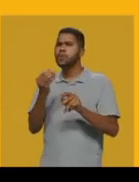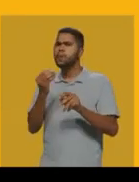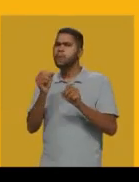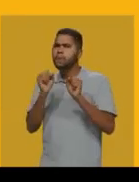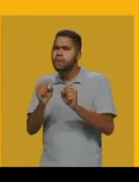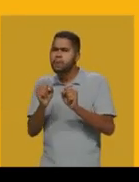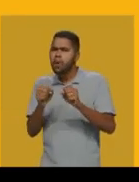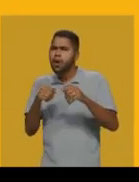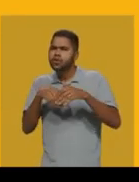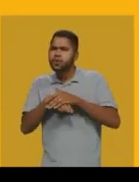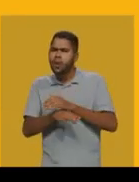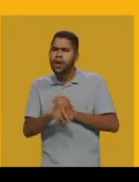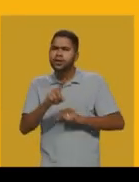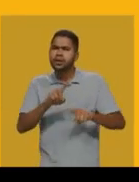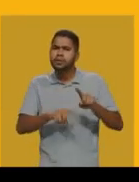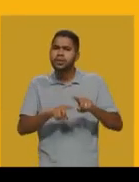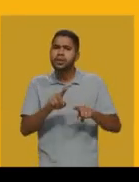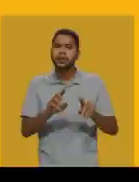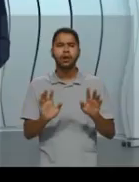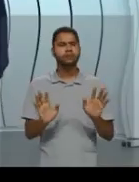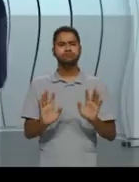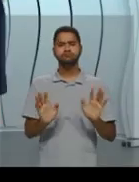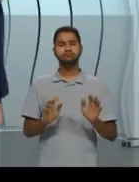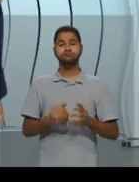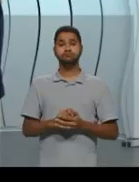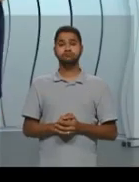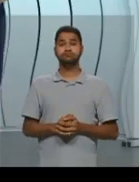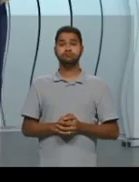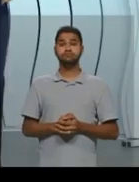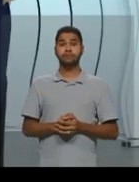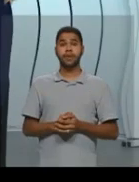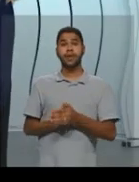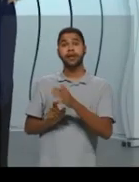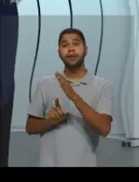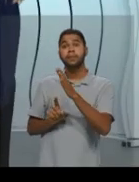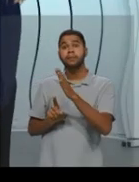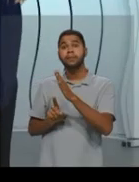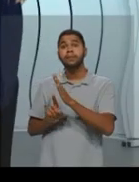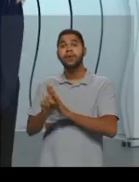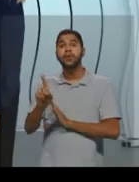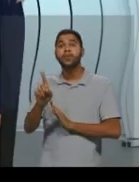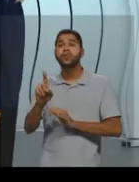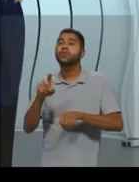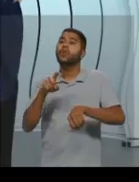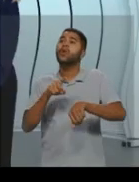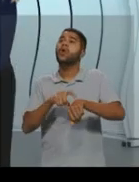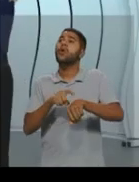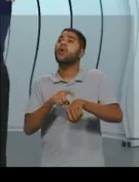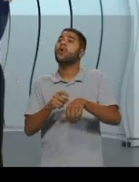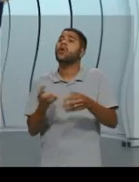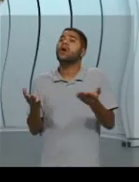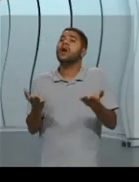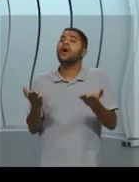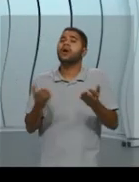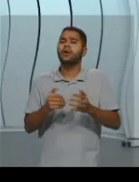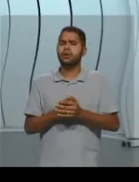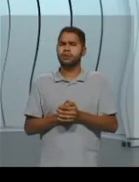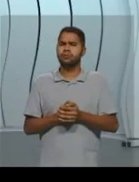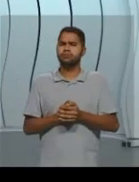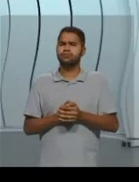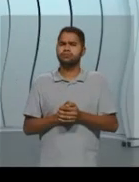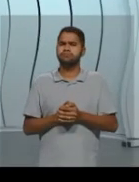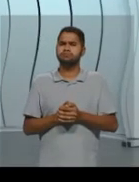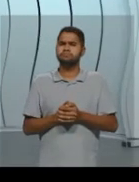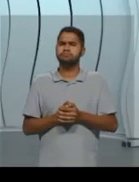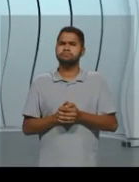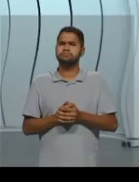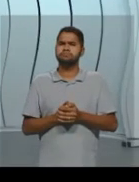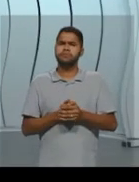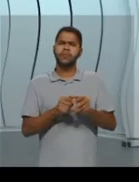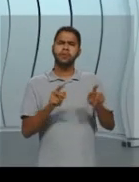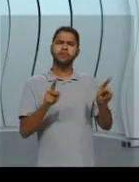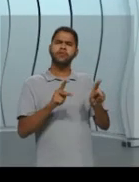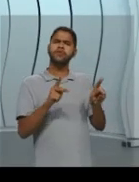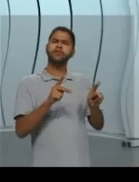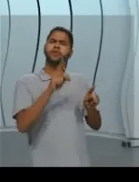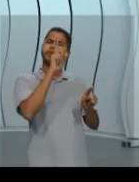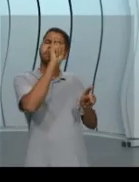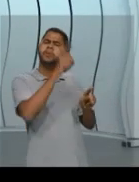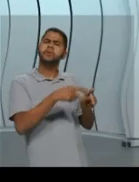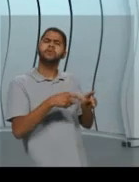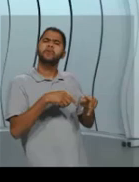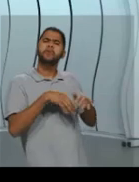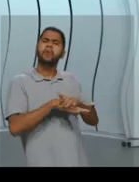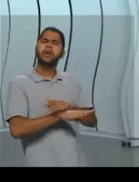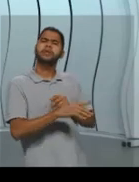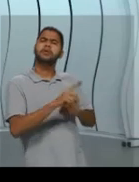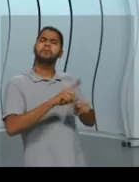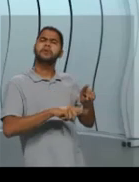material? Não. Então, ele perguntou que horas são. E por que a professora mandou guardar o